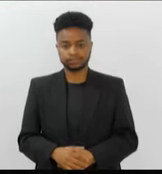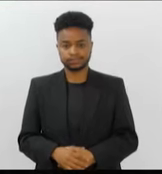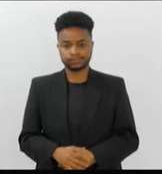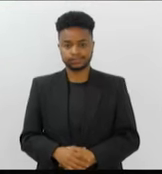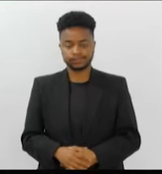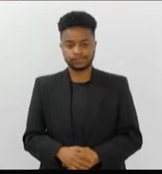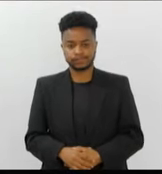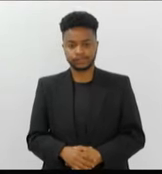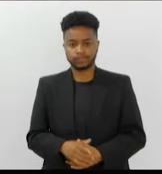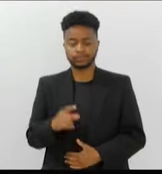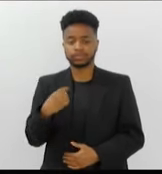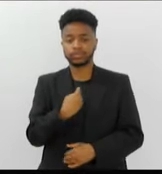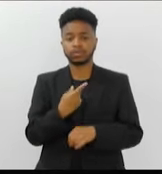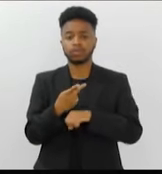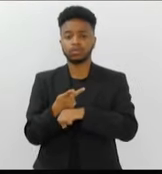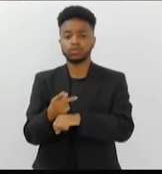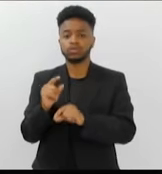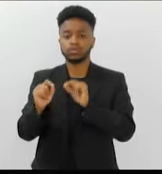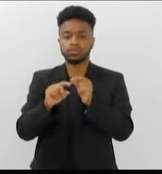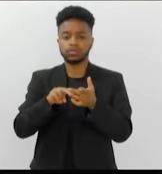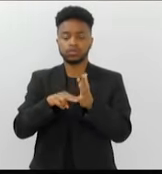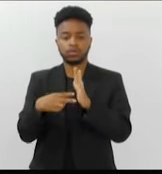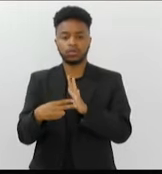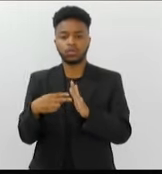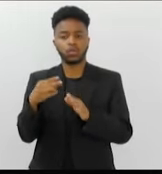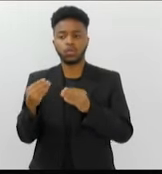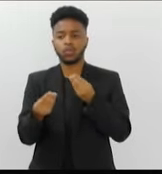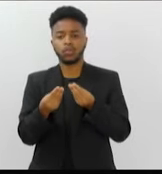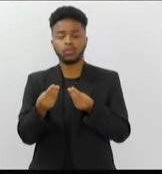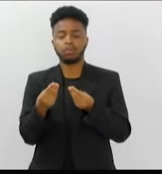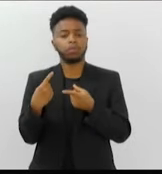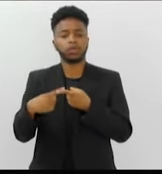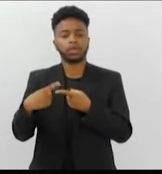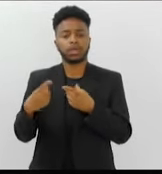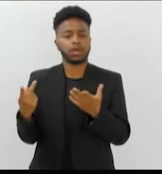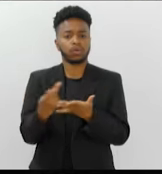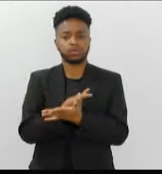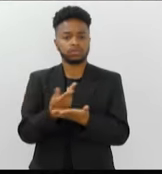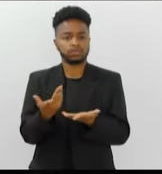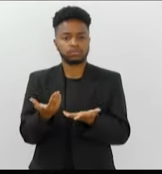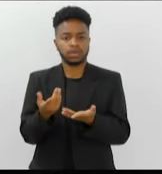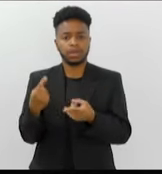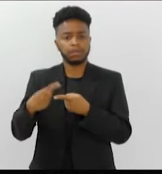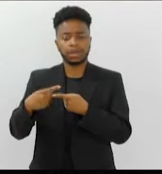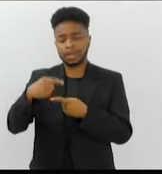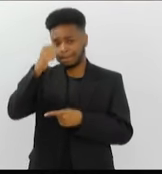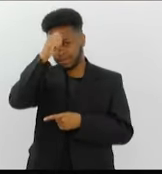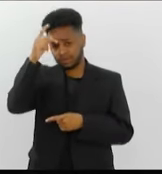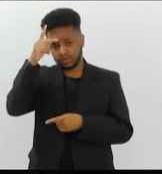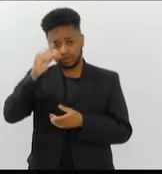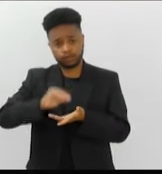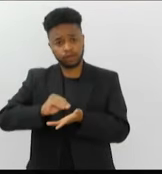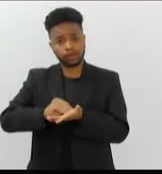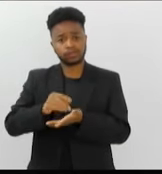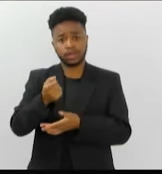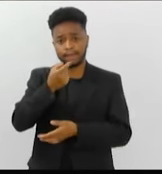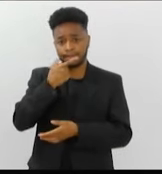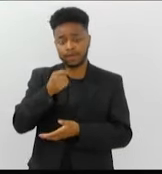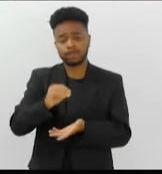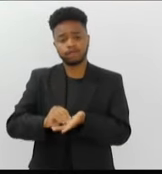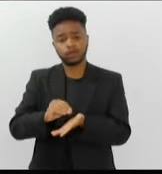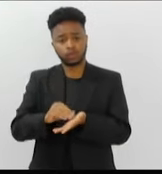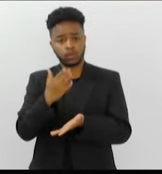o que que isso tem gerado? O que que tem gerado isso? Por que a prefeitura não tem remédio, não tem merenda, não